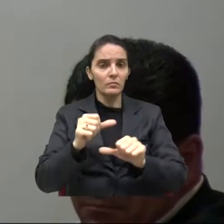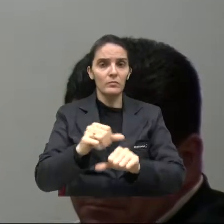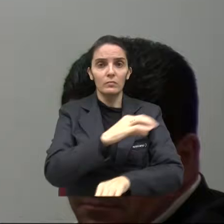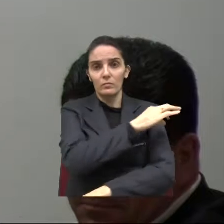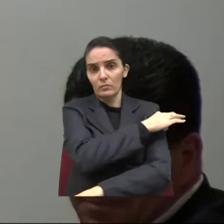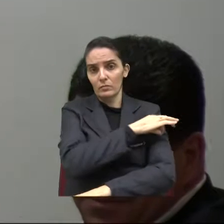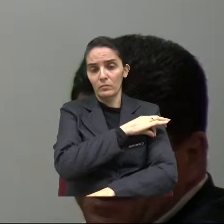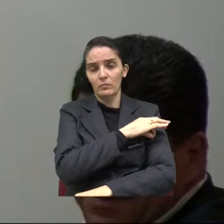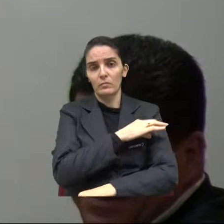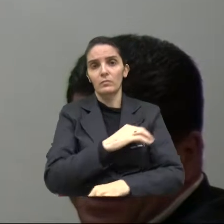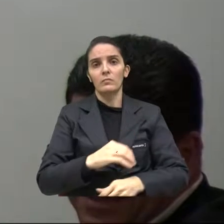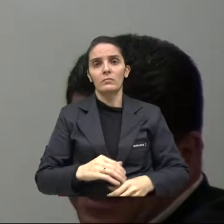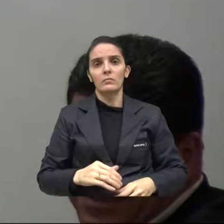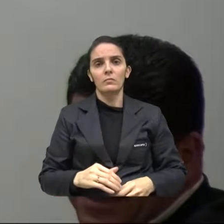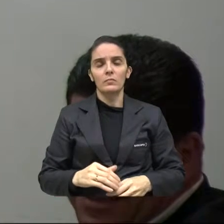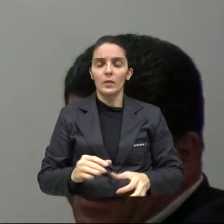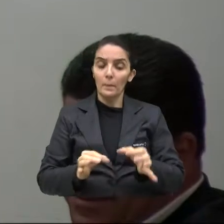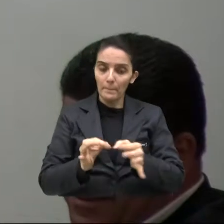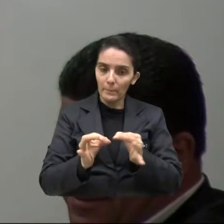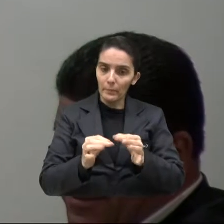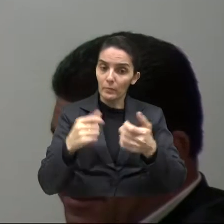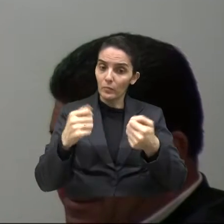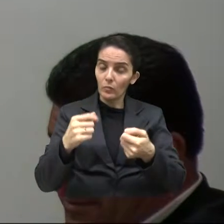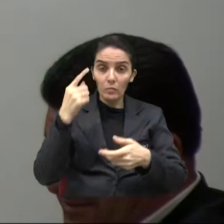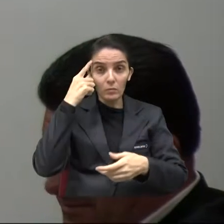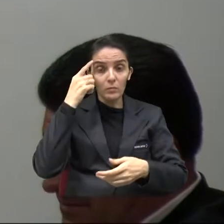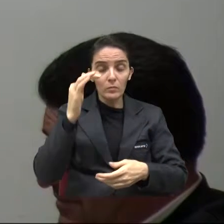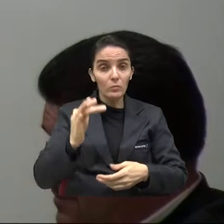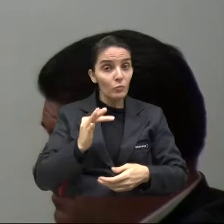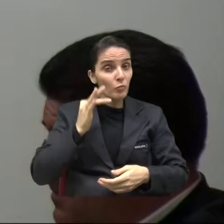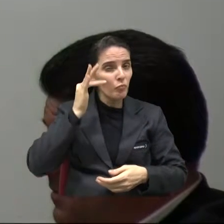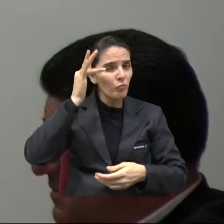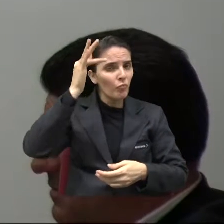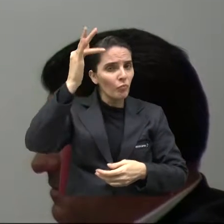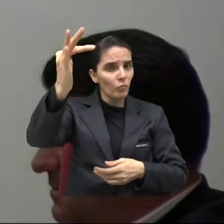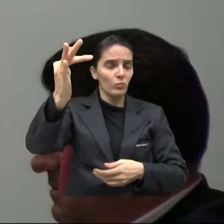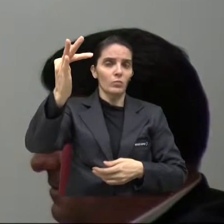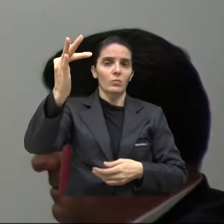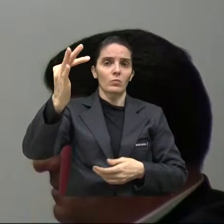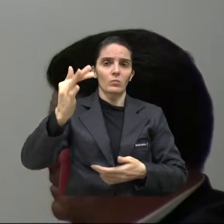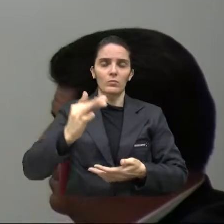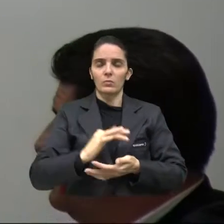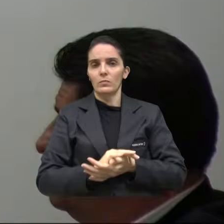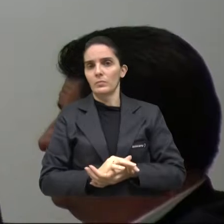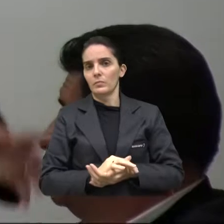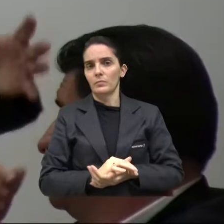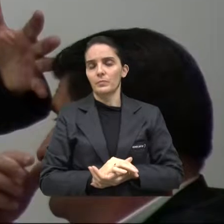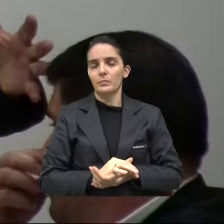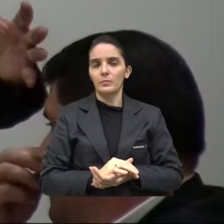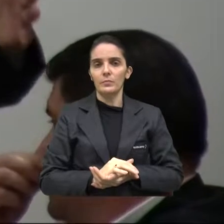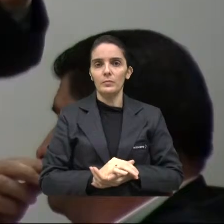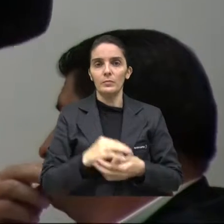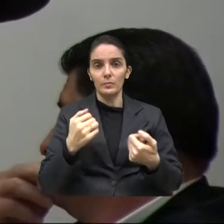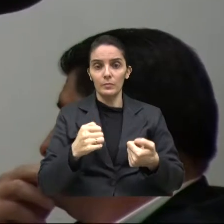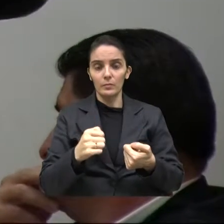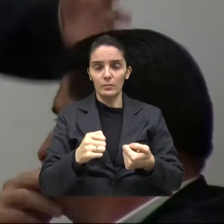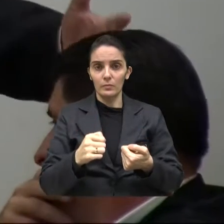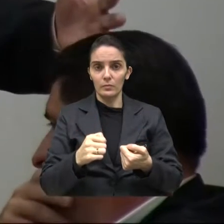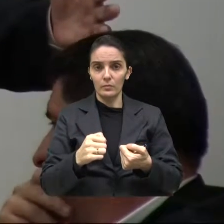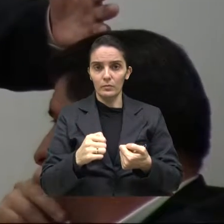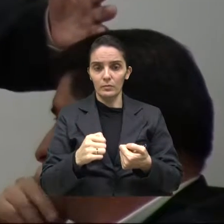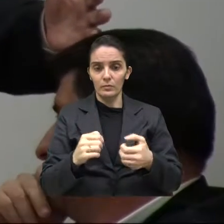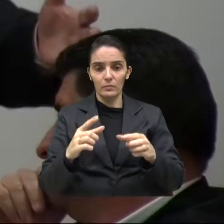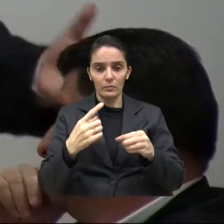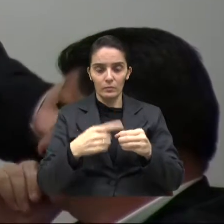um projeto para o futuro. Seja projetado uma ação, um projeto que fala, Limeira vai ser